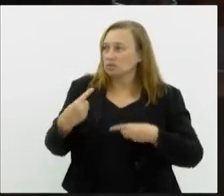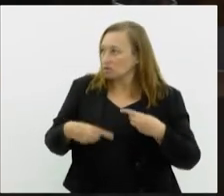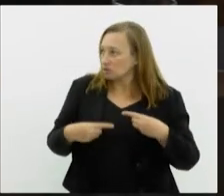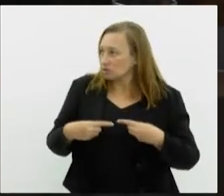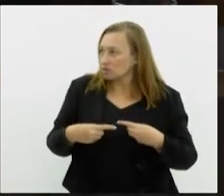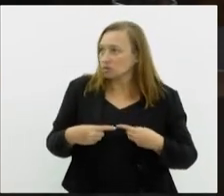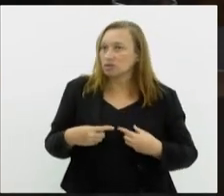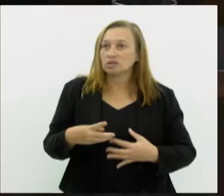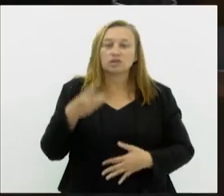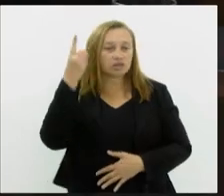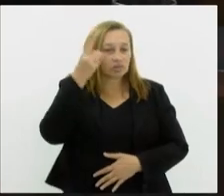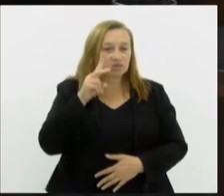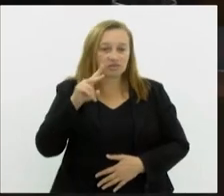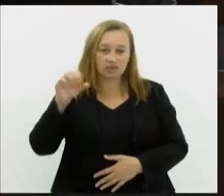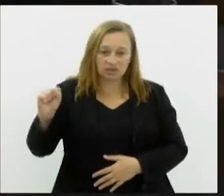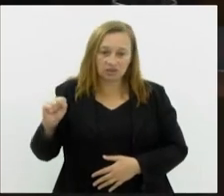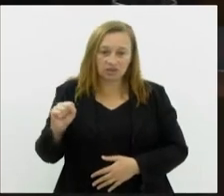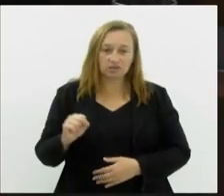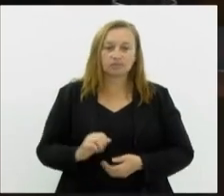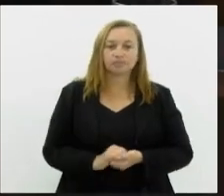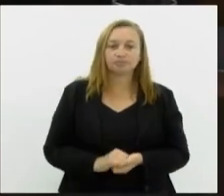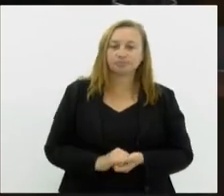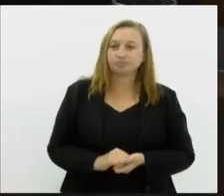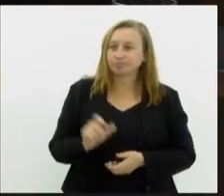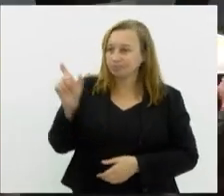deputado Vinícius Cozolino, o autor.